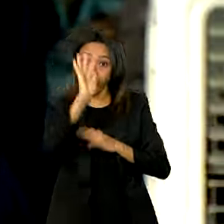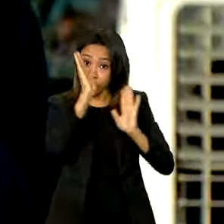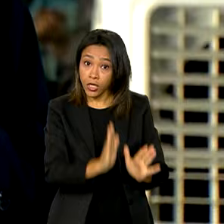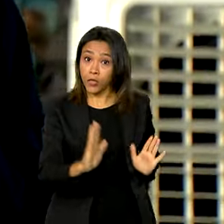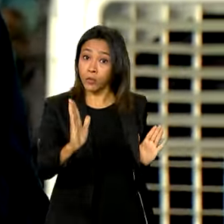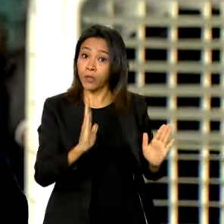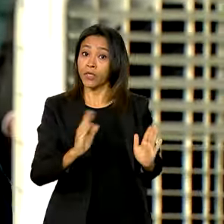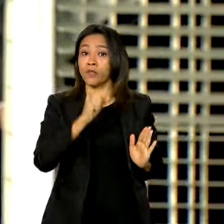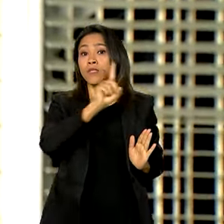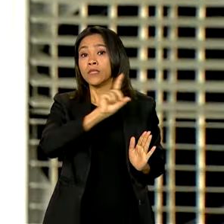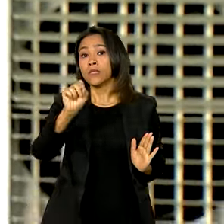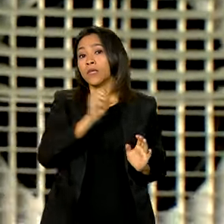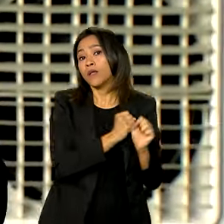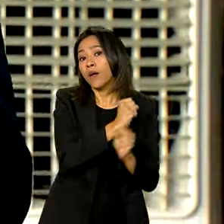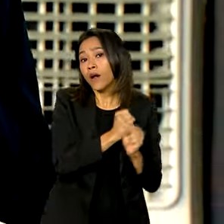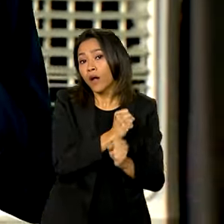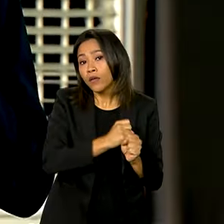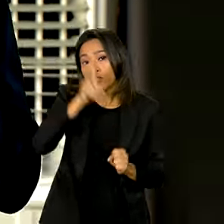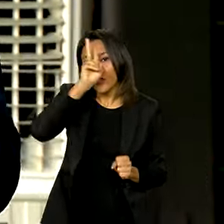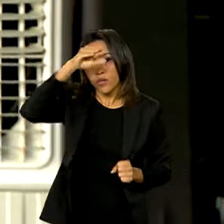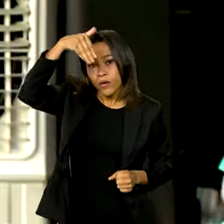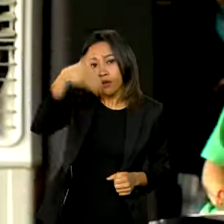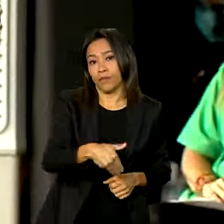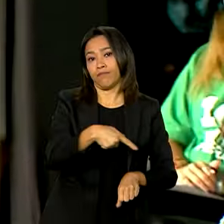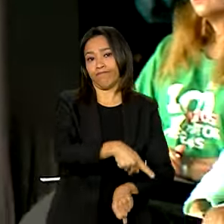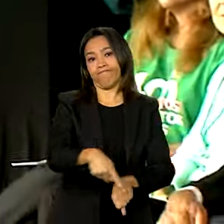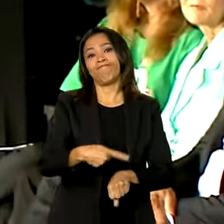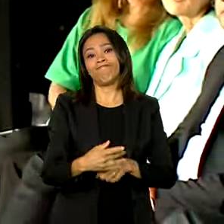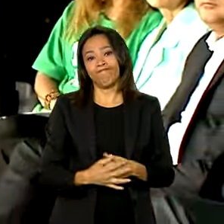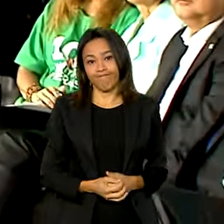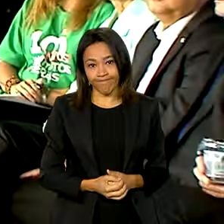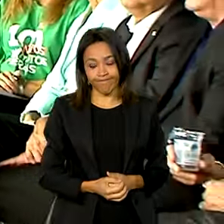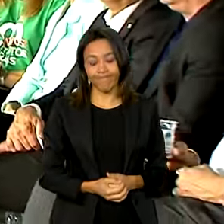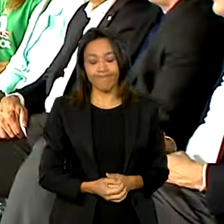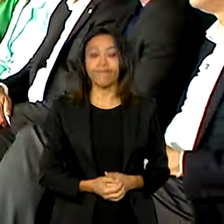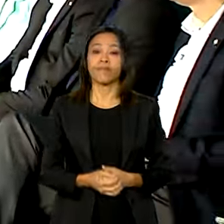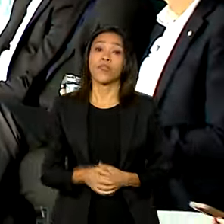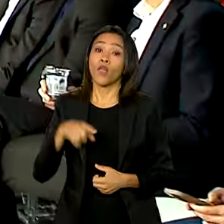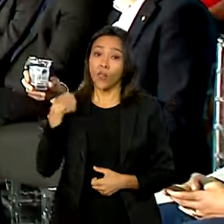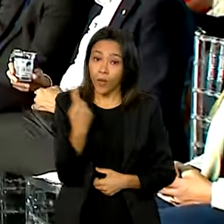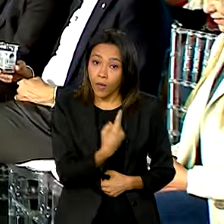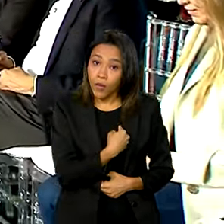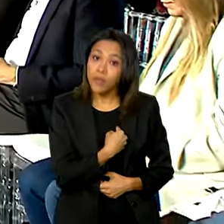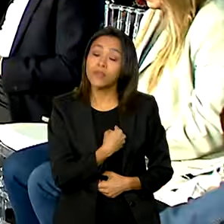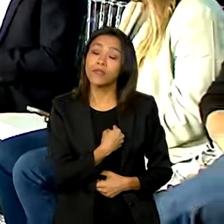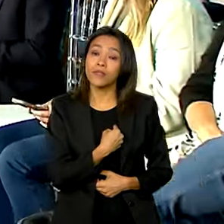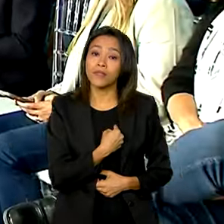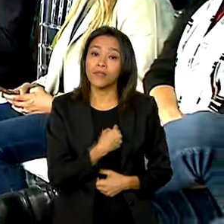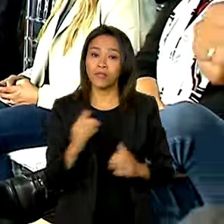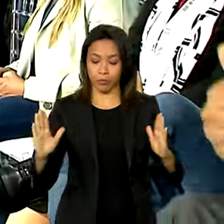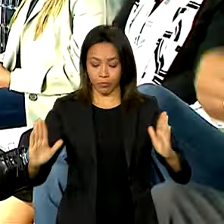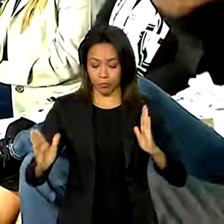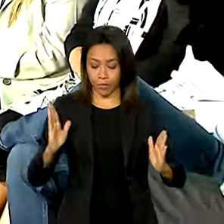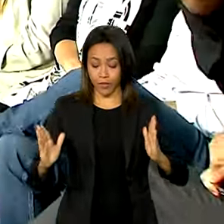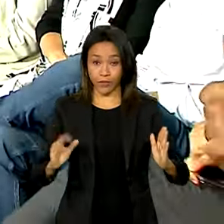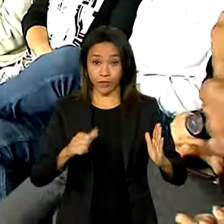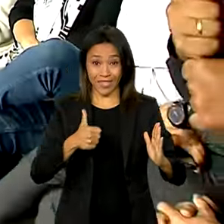100 anos de história nesse país. Nós fizemos, em 13